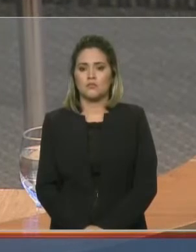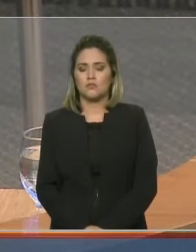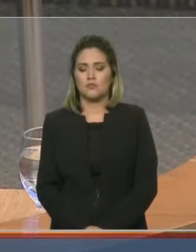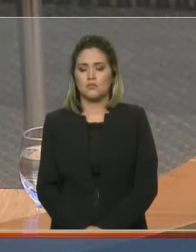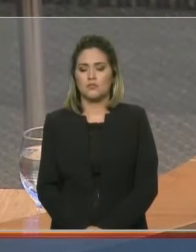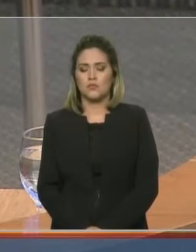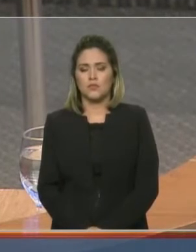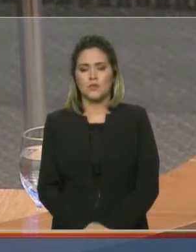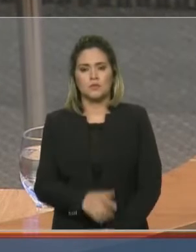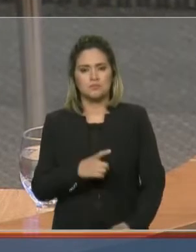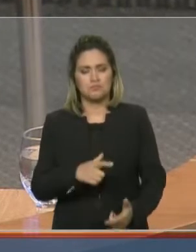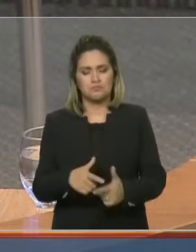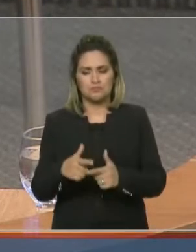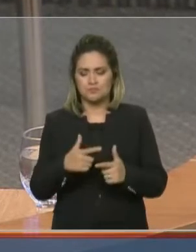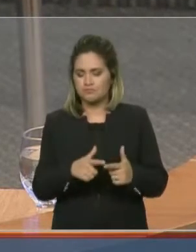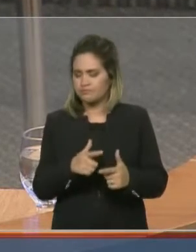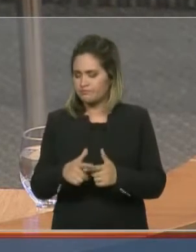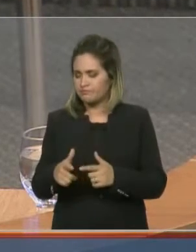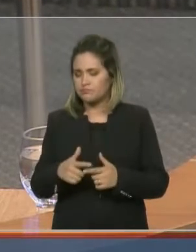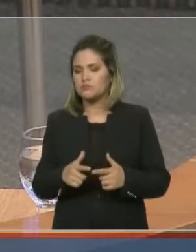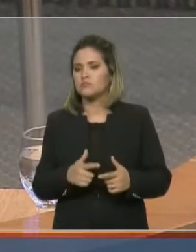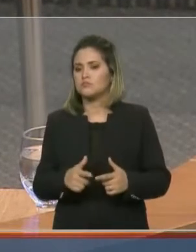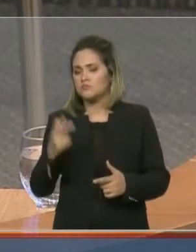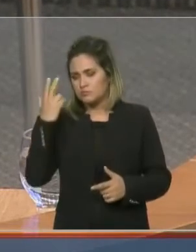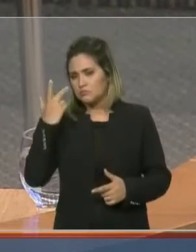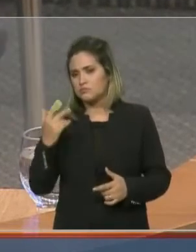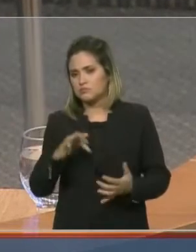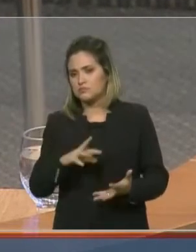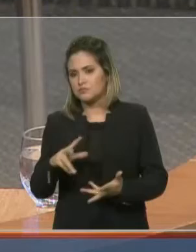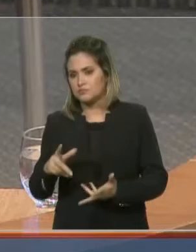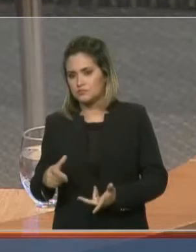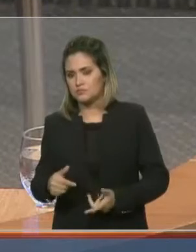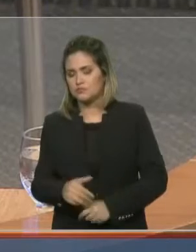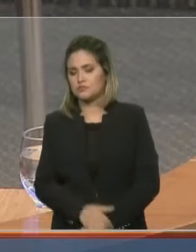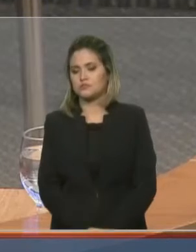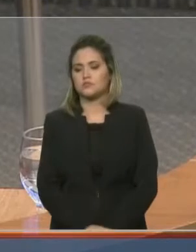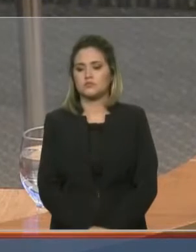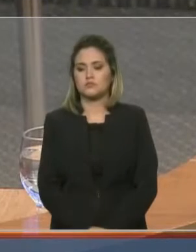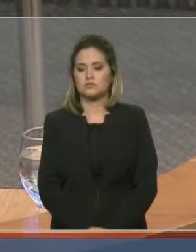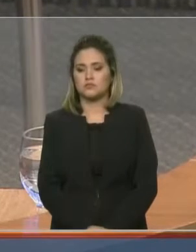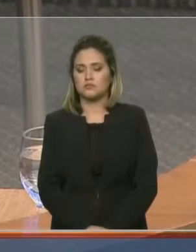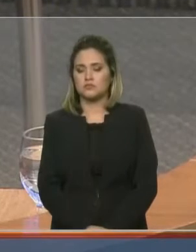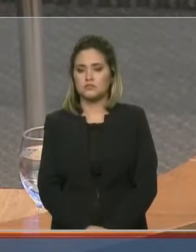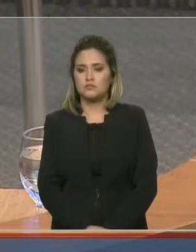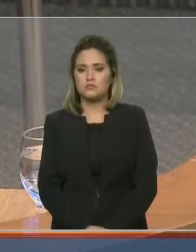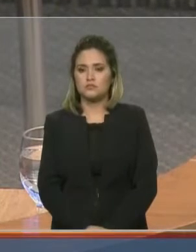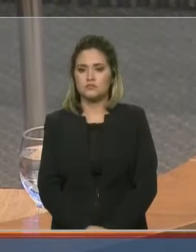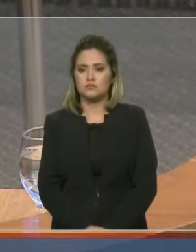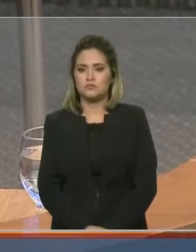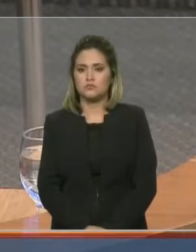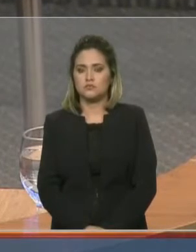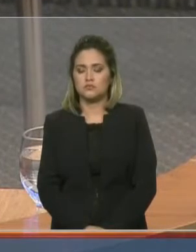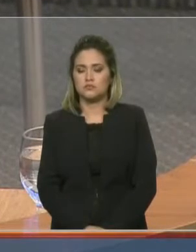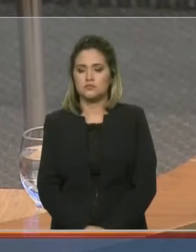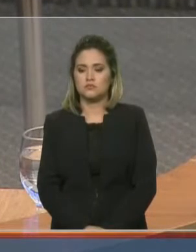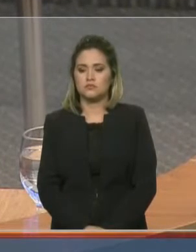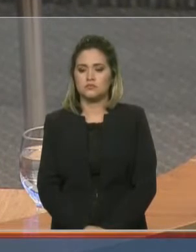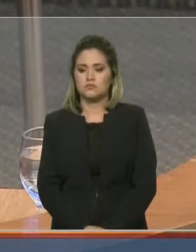como nós sabemos. Né? E essa mudança de estruturas que a